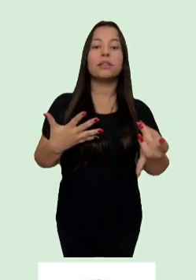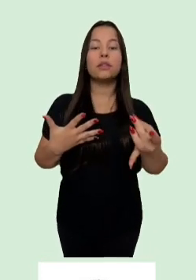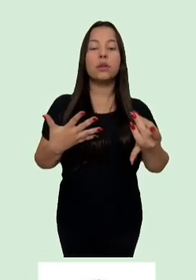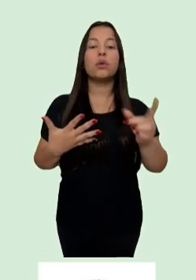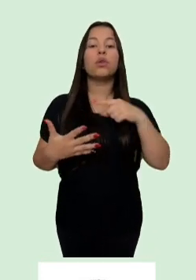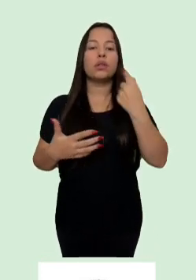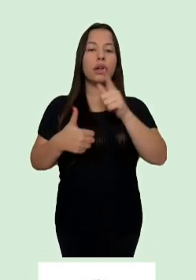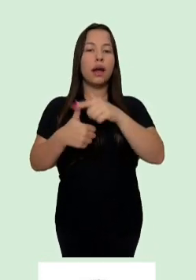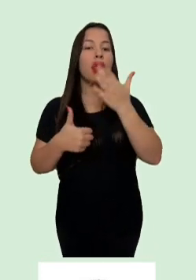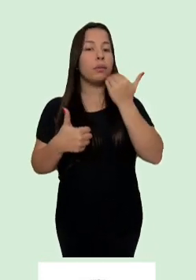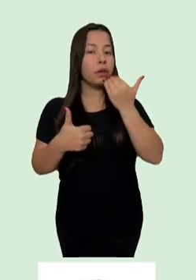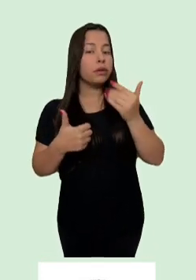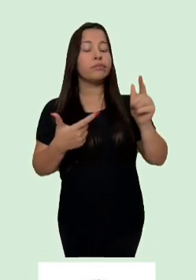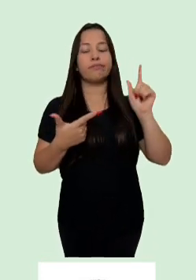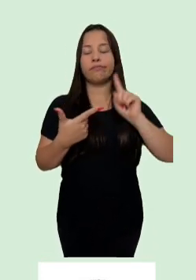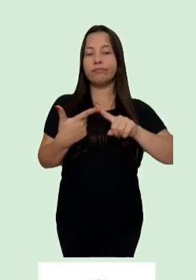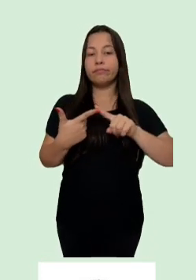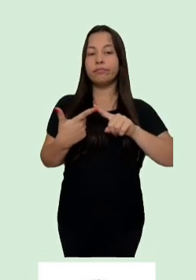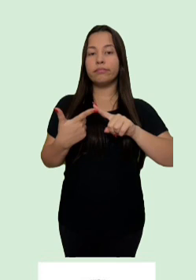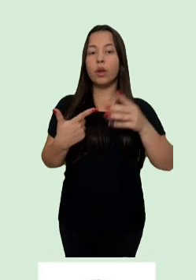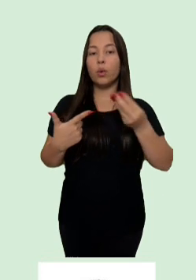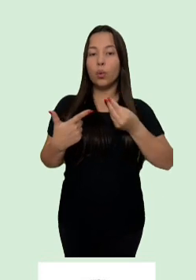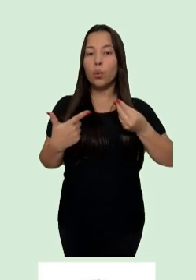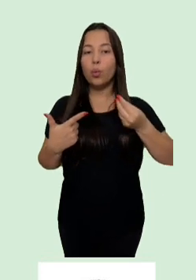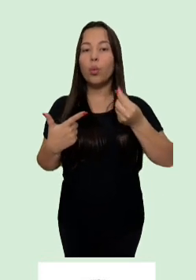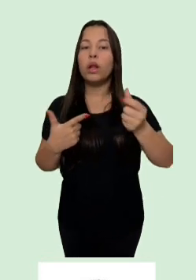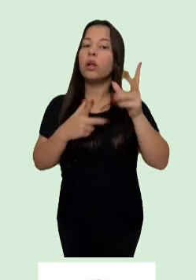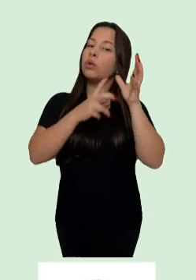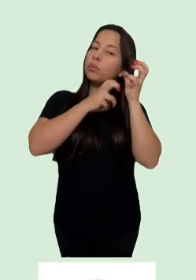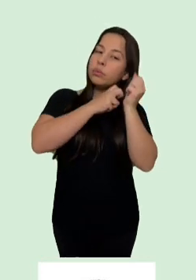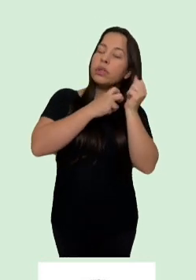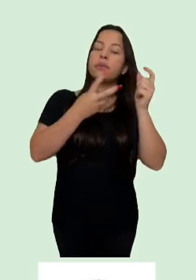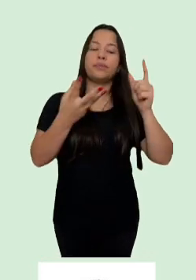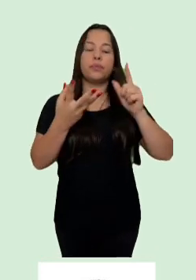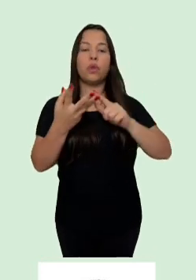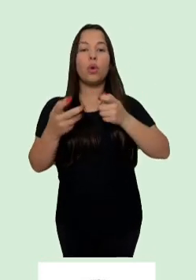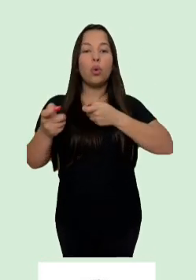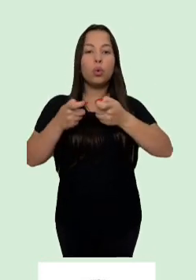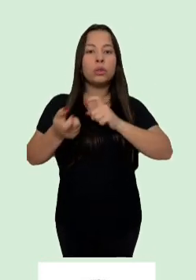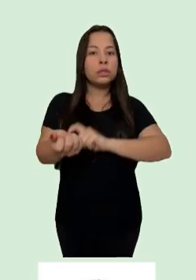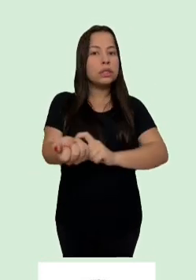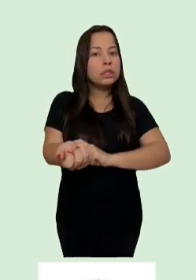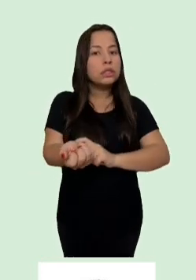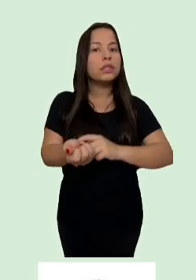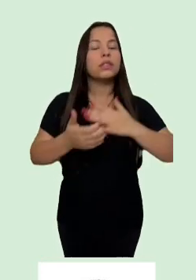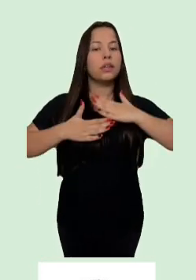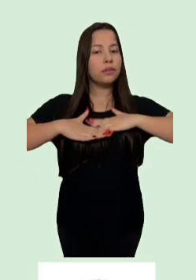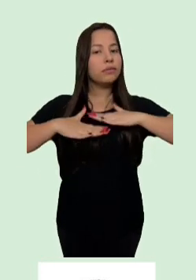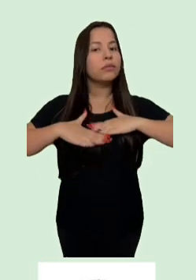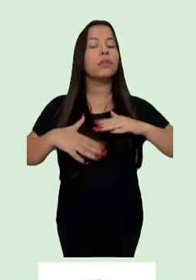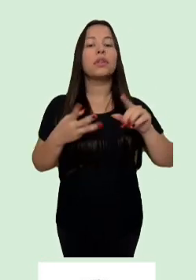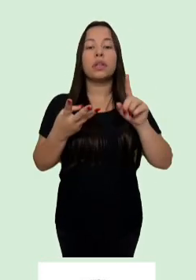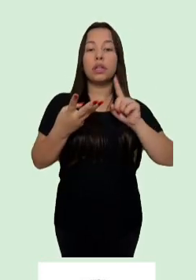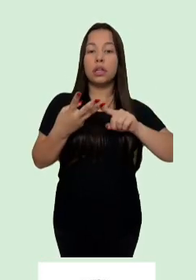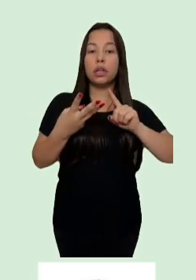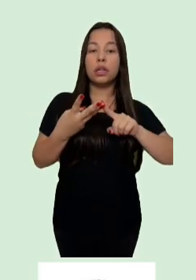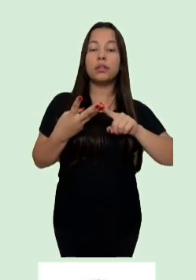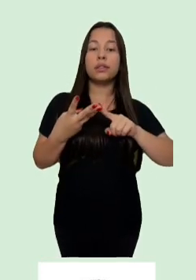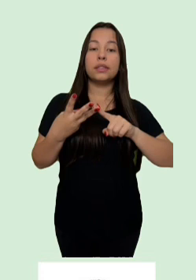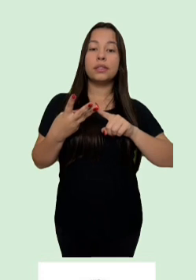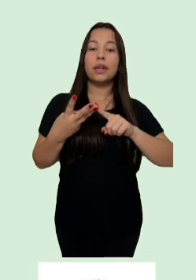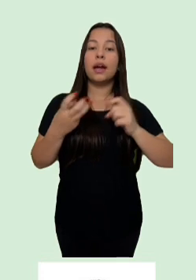na nossa alimentação, qualidade de sono, controle de estresse, nível